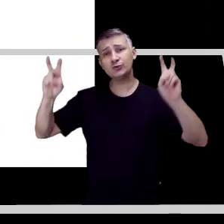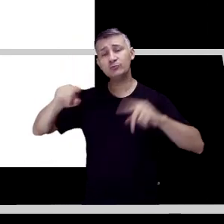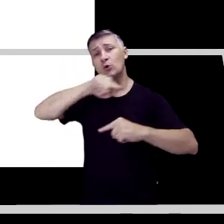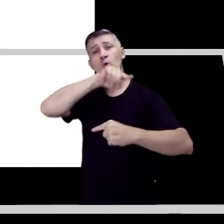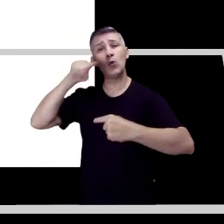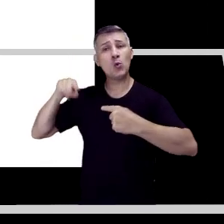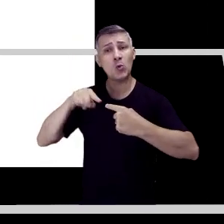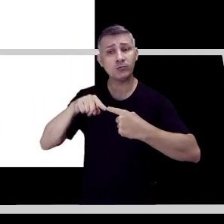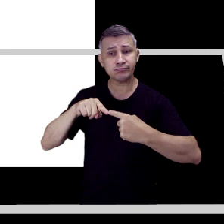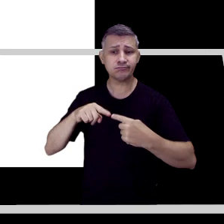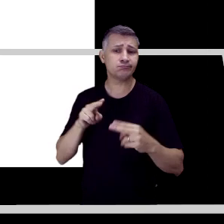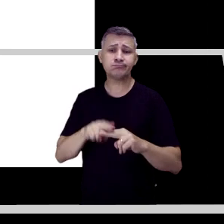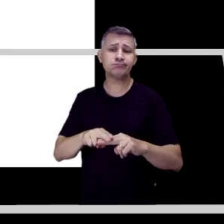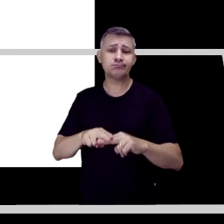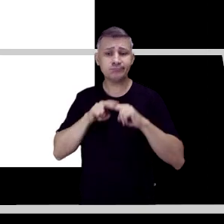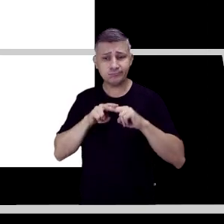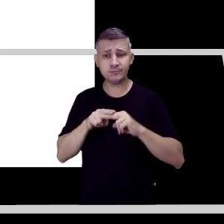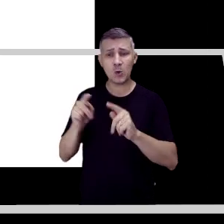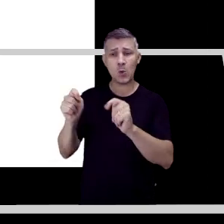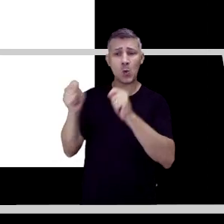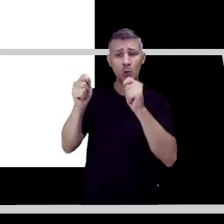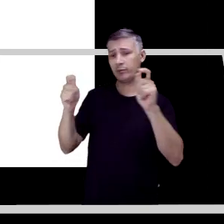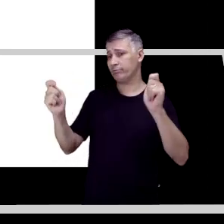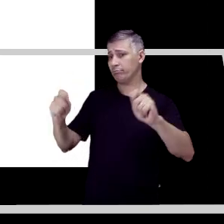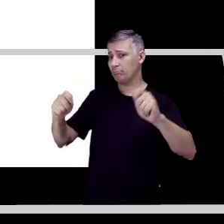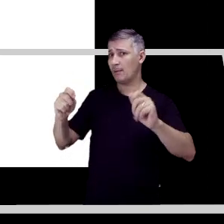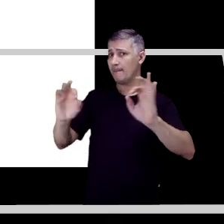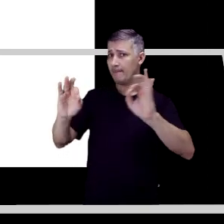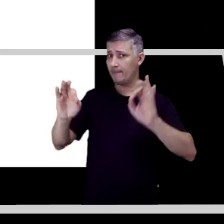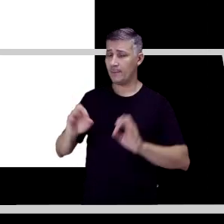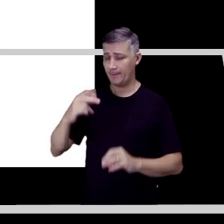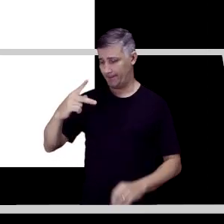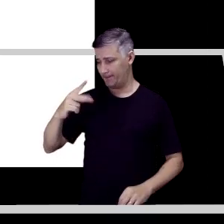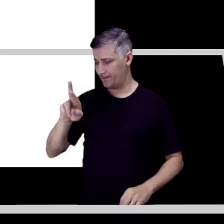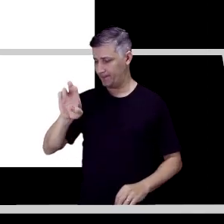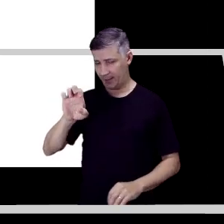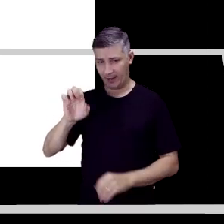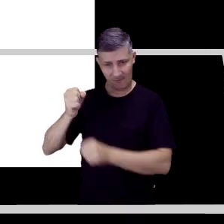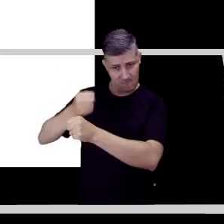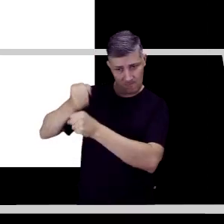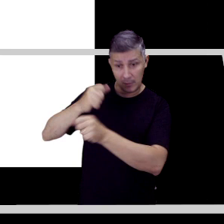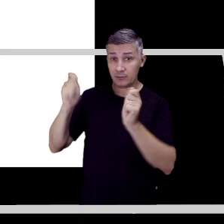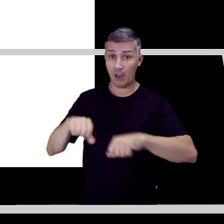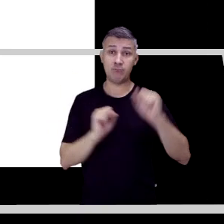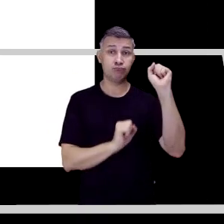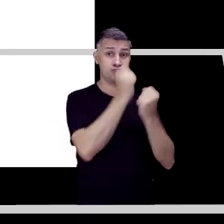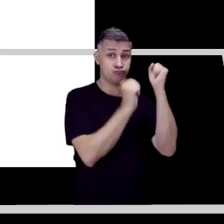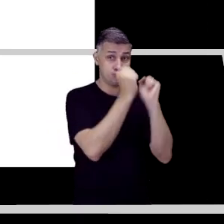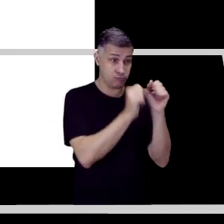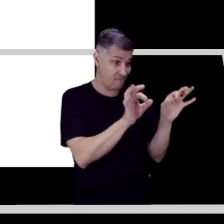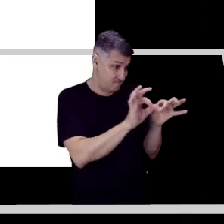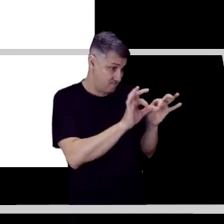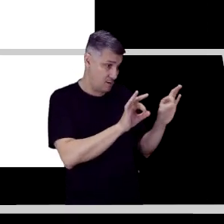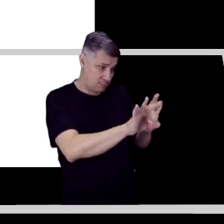de, objetivamente, assim, isso que, né, esse tipo de controle justamente é o que a prefabricação ou a industrialização permite,